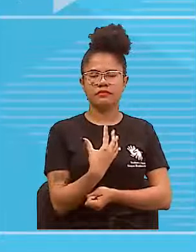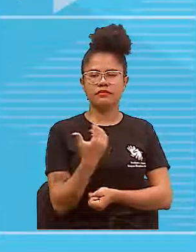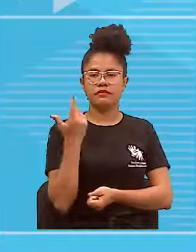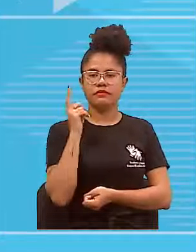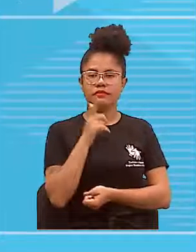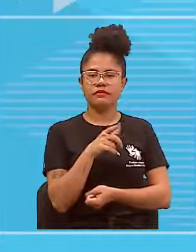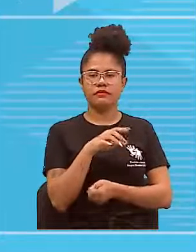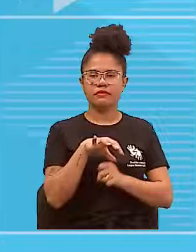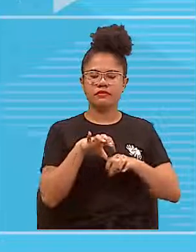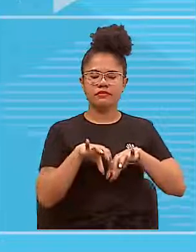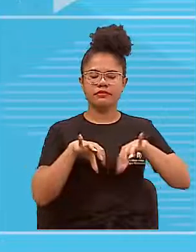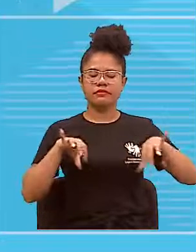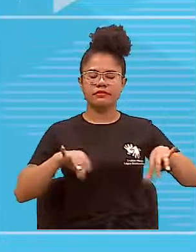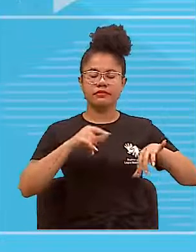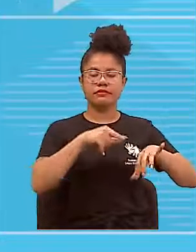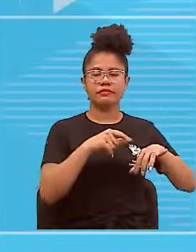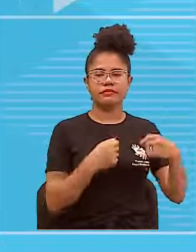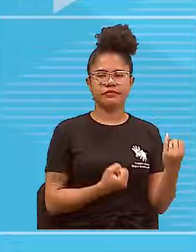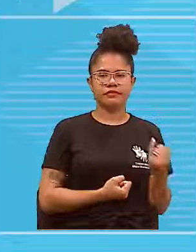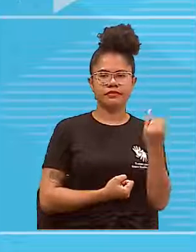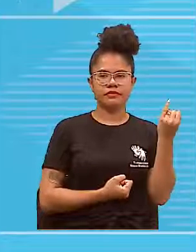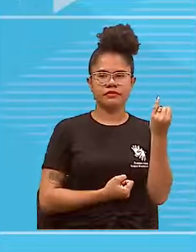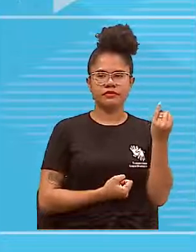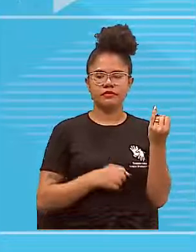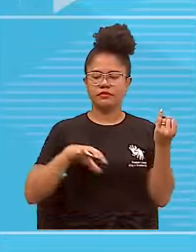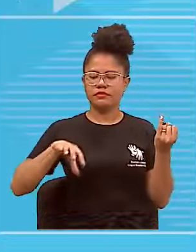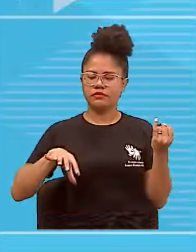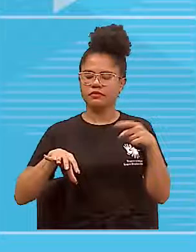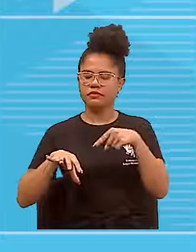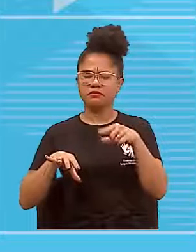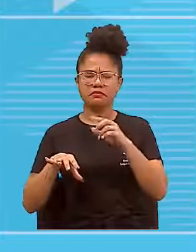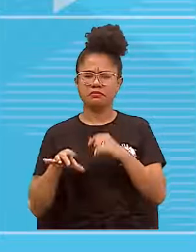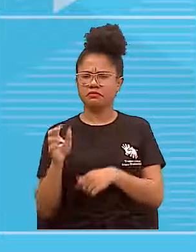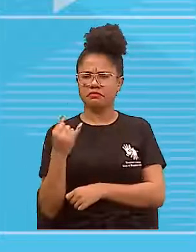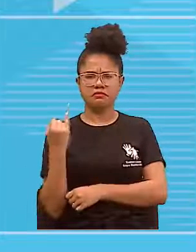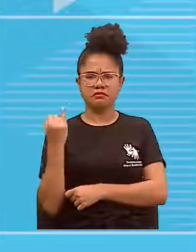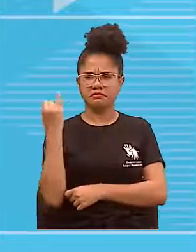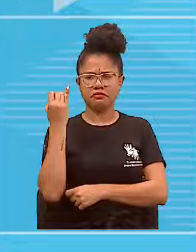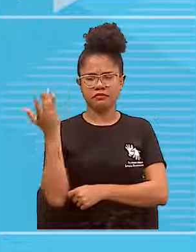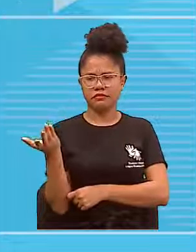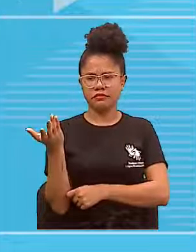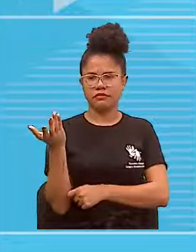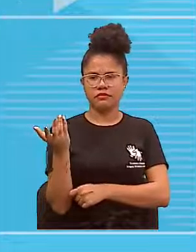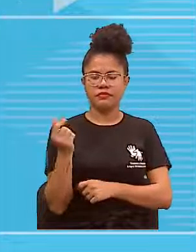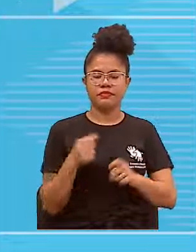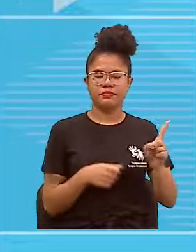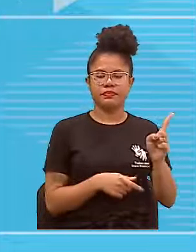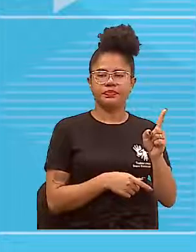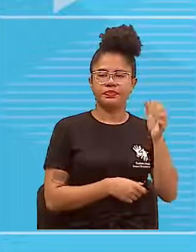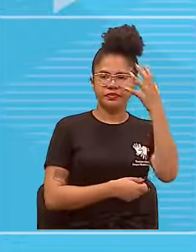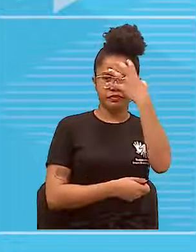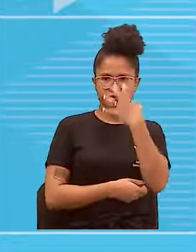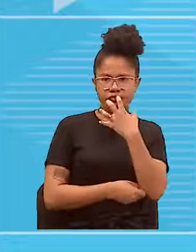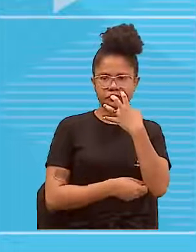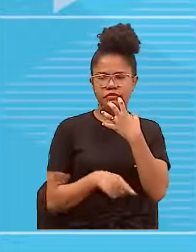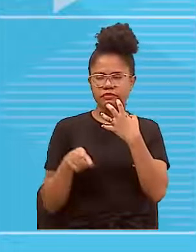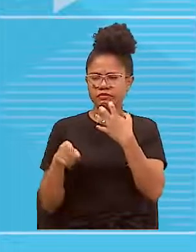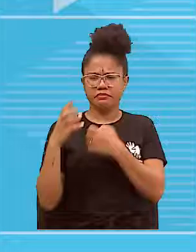separar do que é importante, do que não é importante. Do que é urgente e do que não é